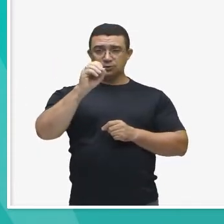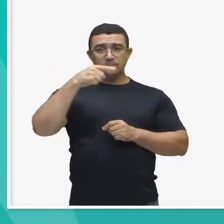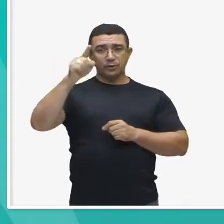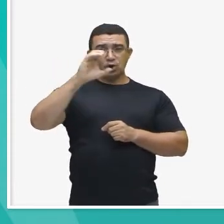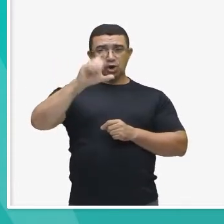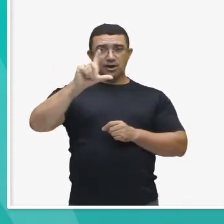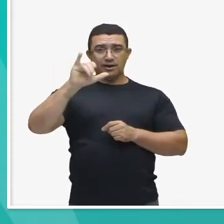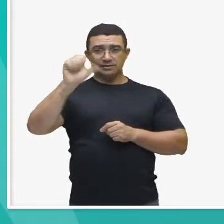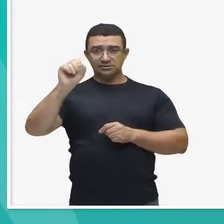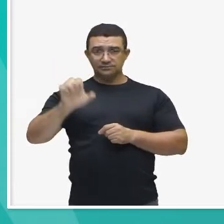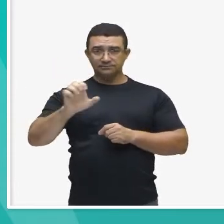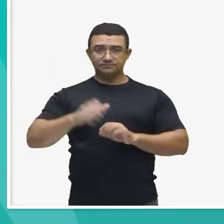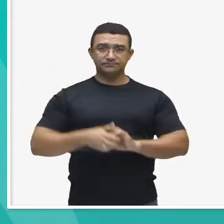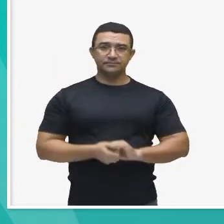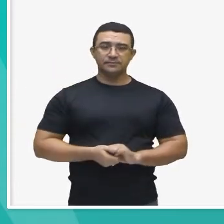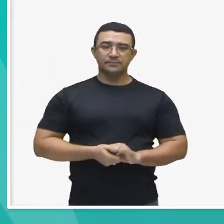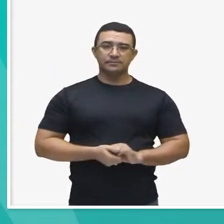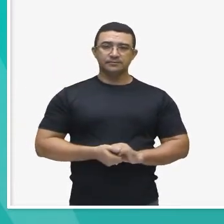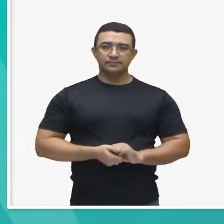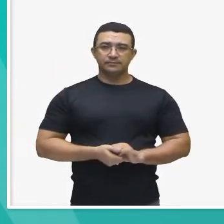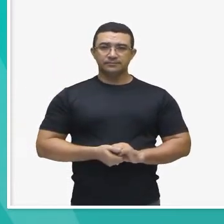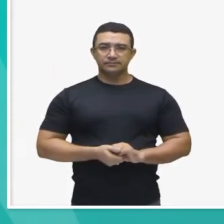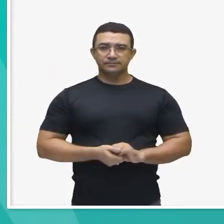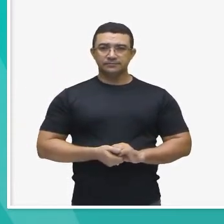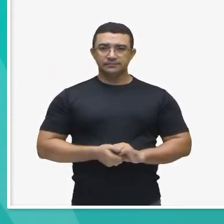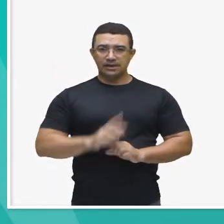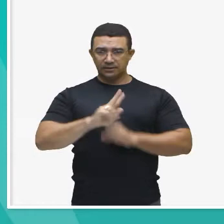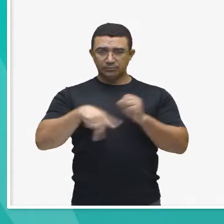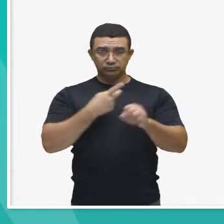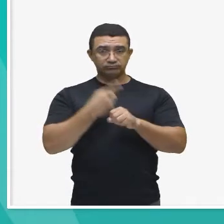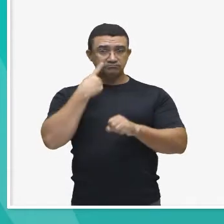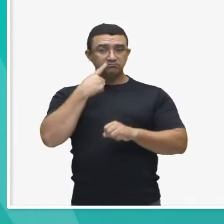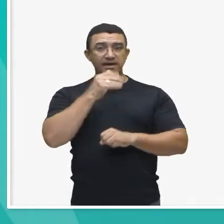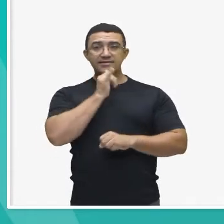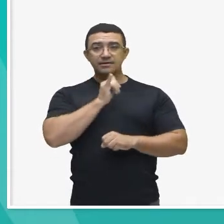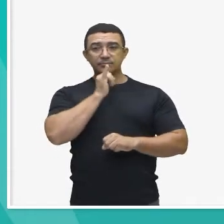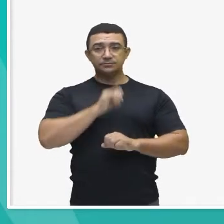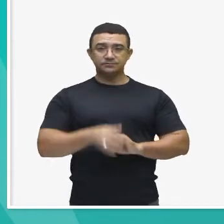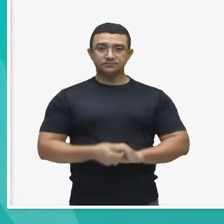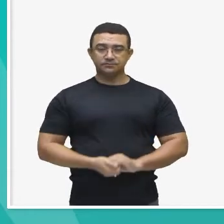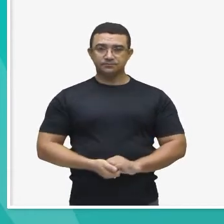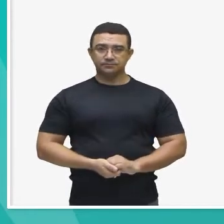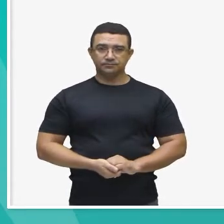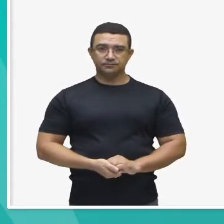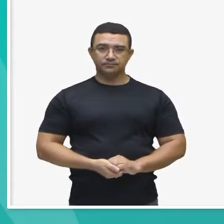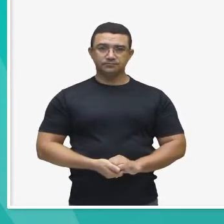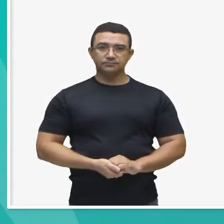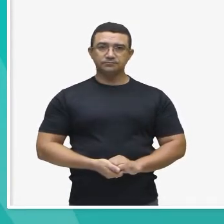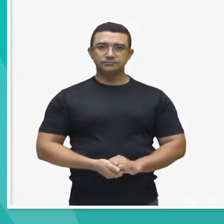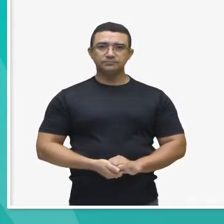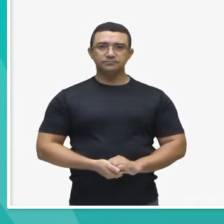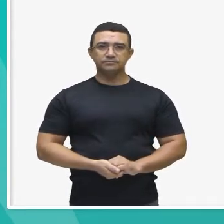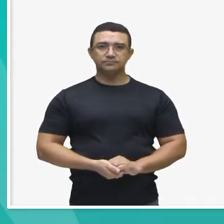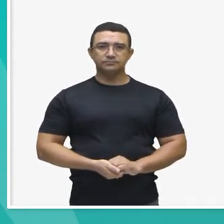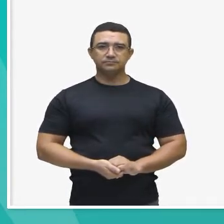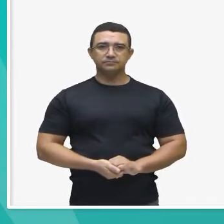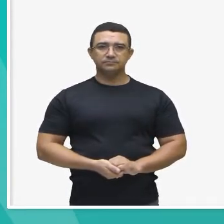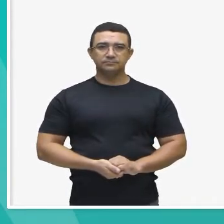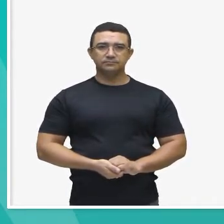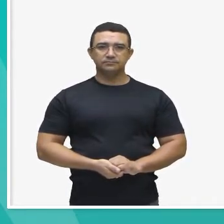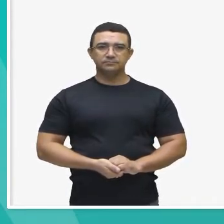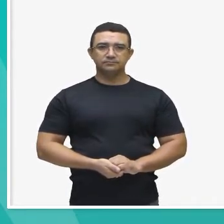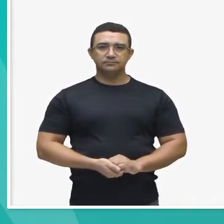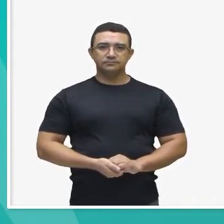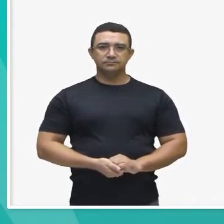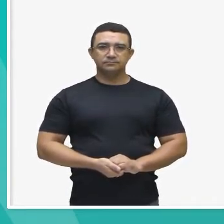primeiramente, e aí nós vamos observar no exemplo. Vamos lá, nós temos aí,